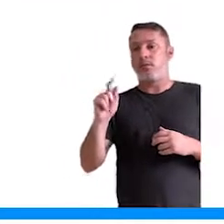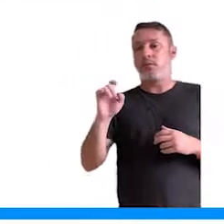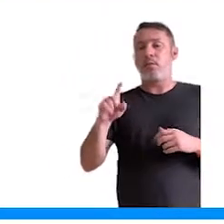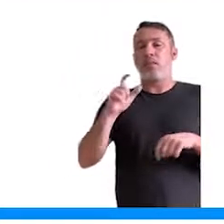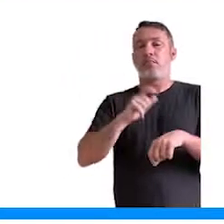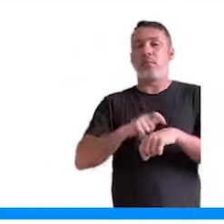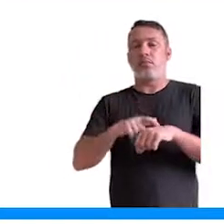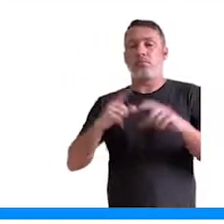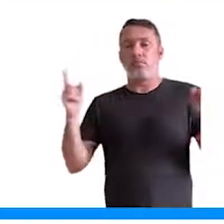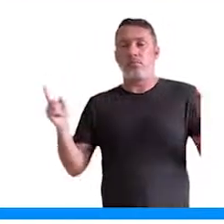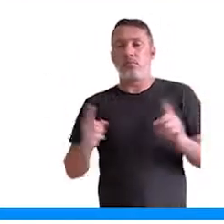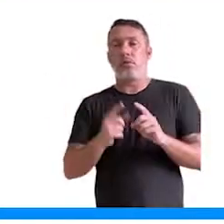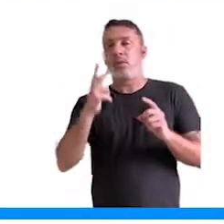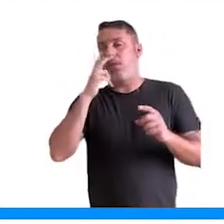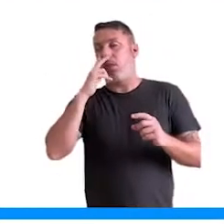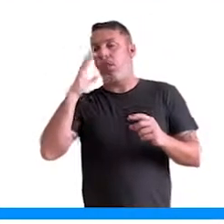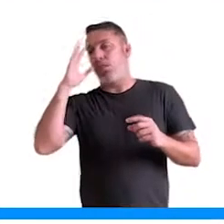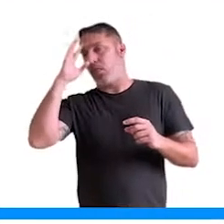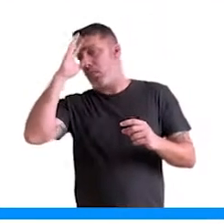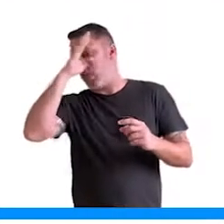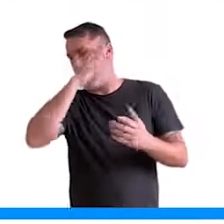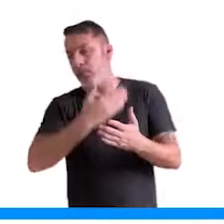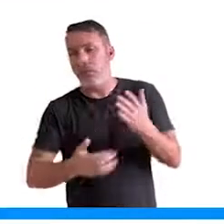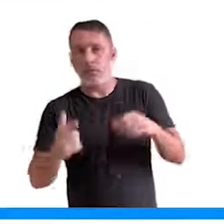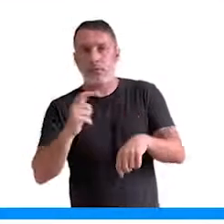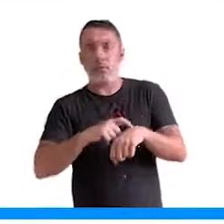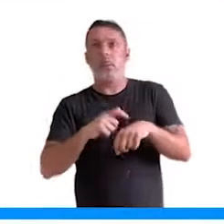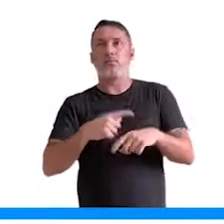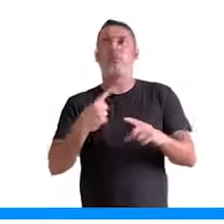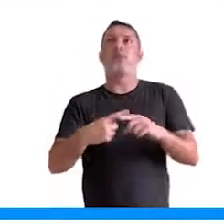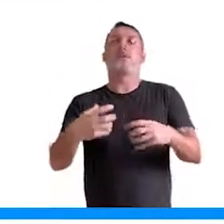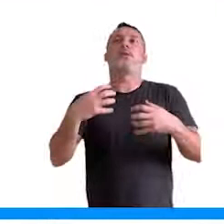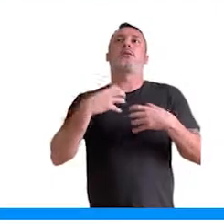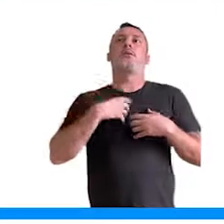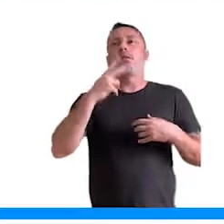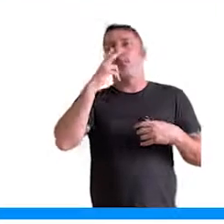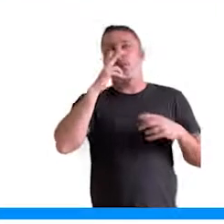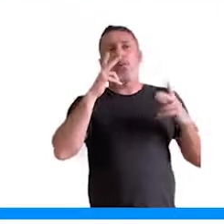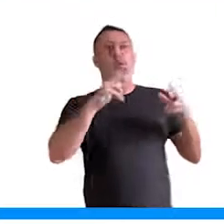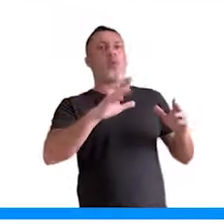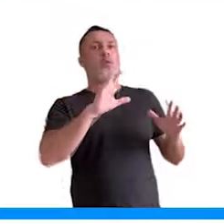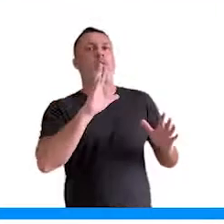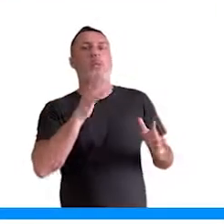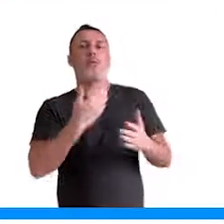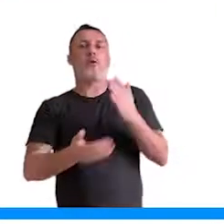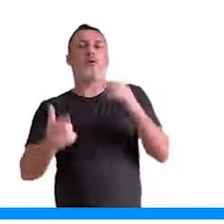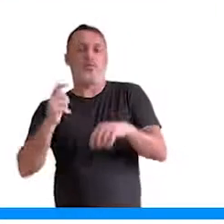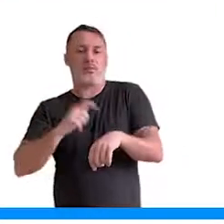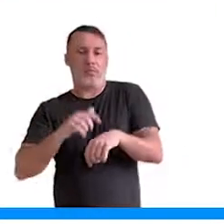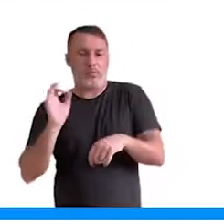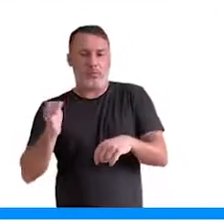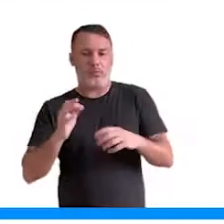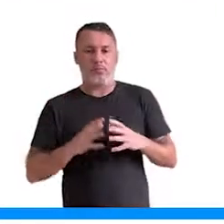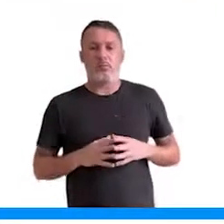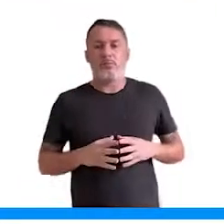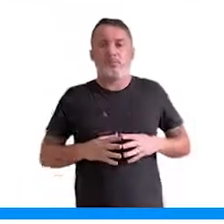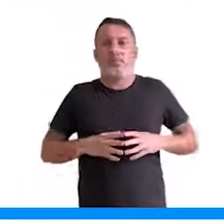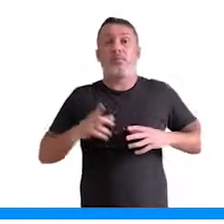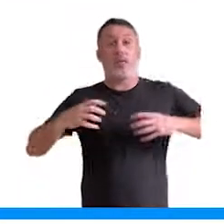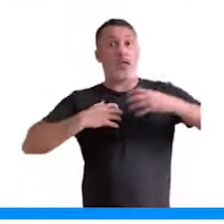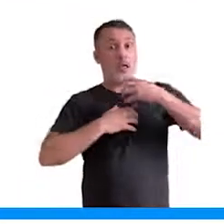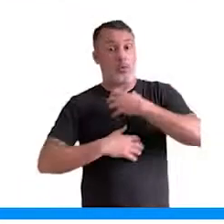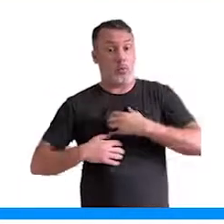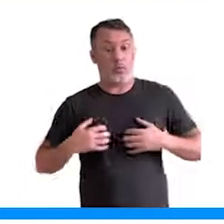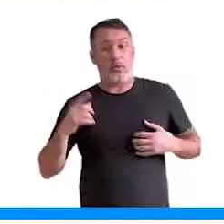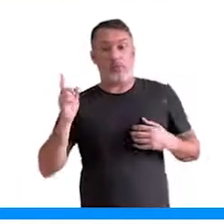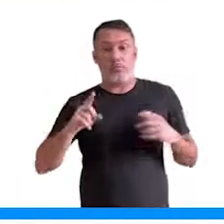tempo passa que ela nem percebe e no final ela sente como se alguém estivesse roubando o tempo dela, né?